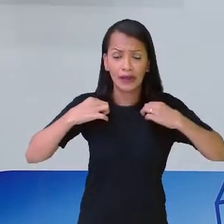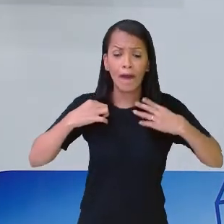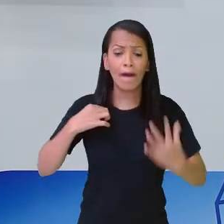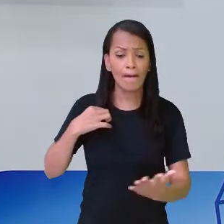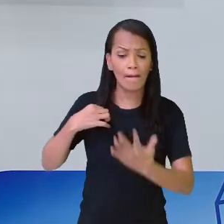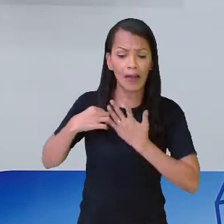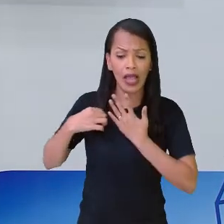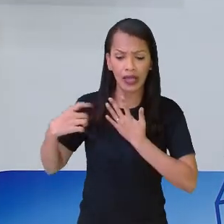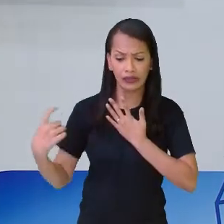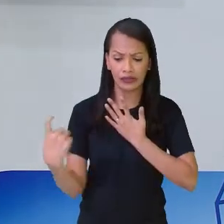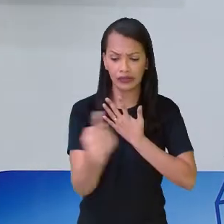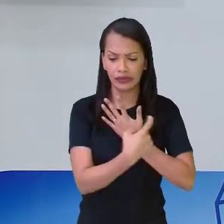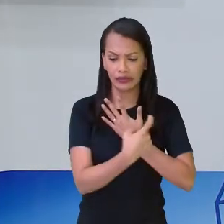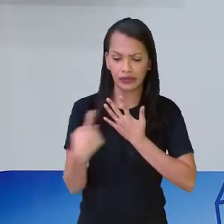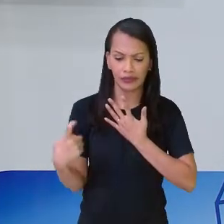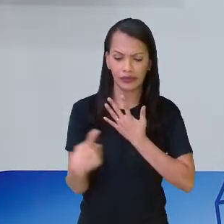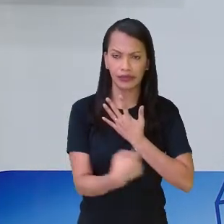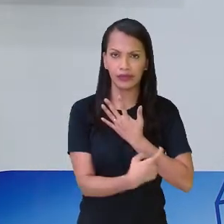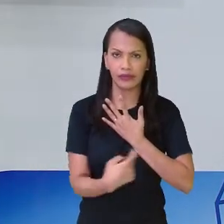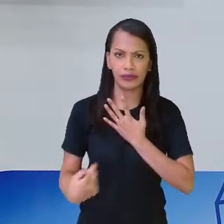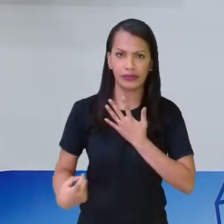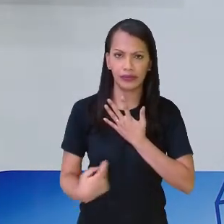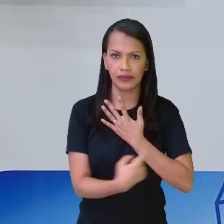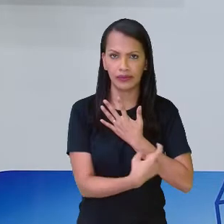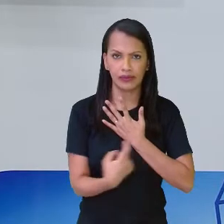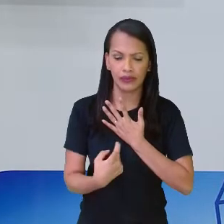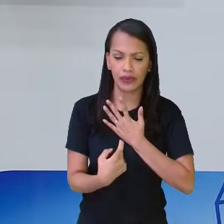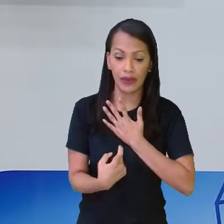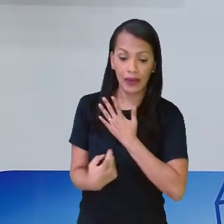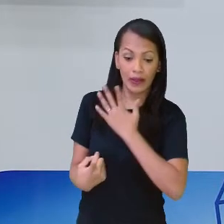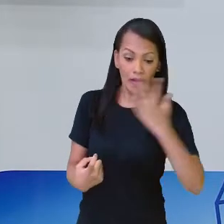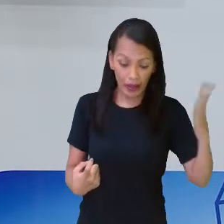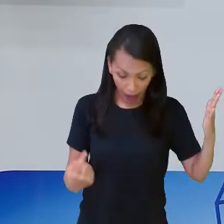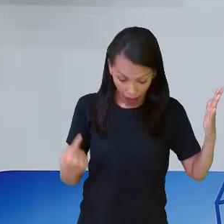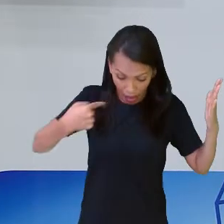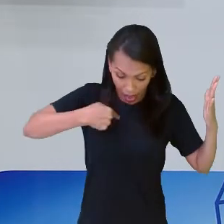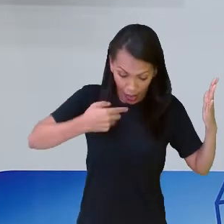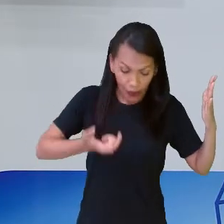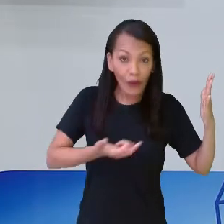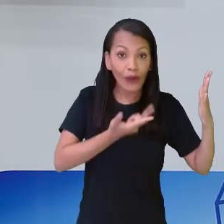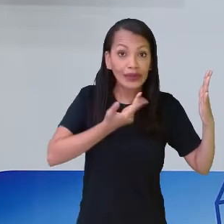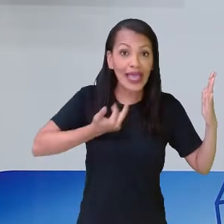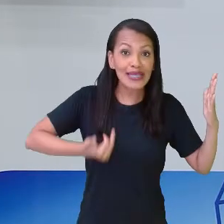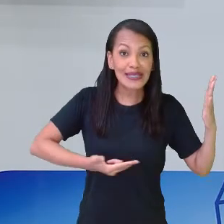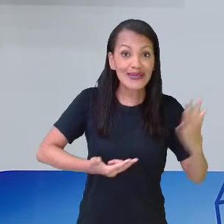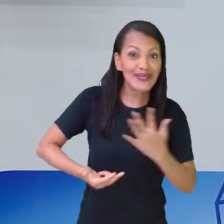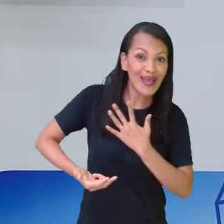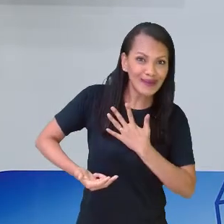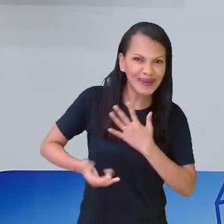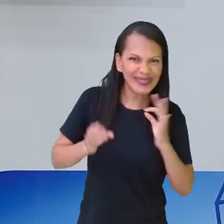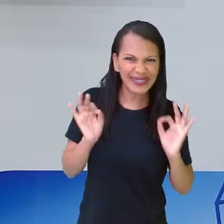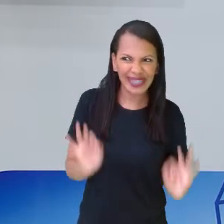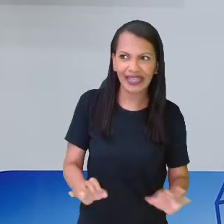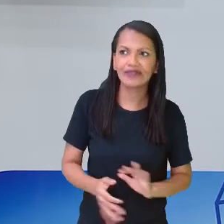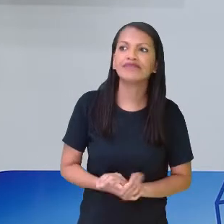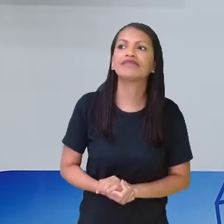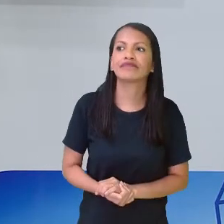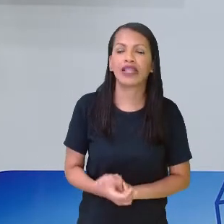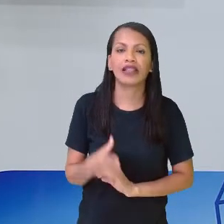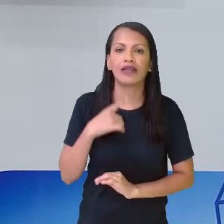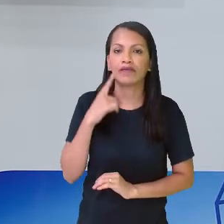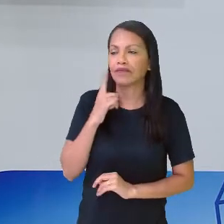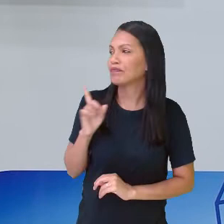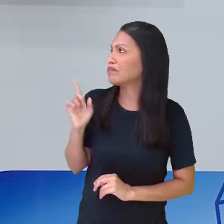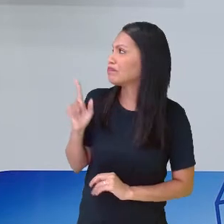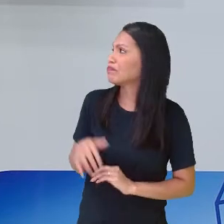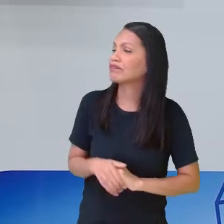e isso é a base do que seria a serigrafia. As pessoas que pintam a camisa, que fazem as estampas, eu estou vendo aqui a marca, isso aqui está estampado,